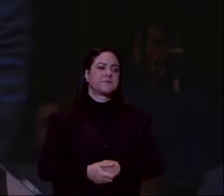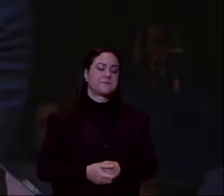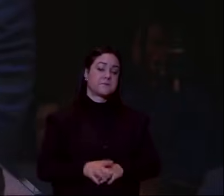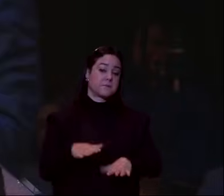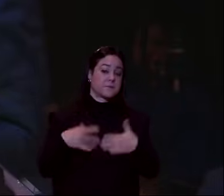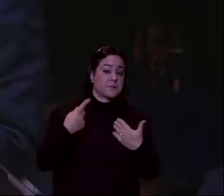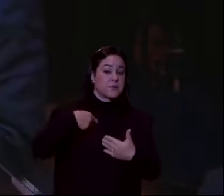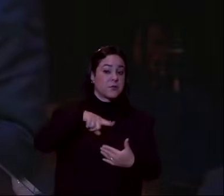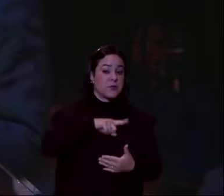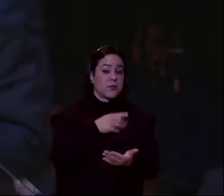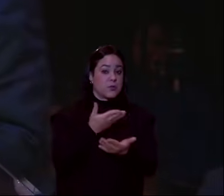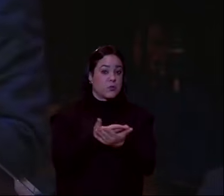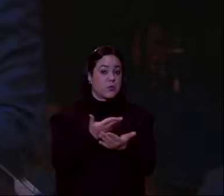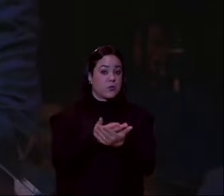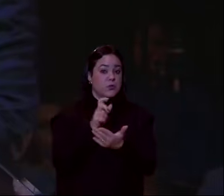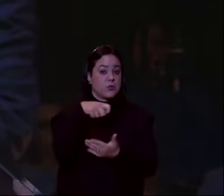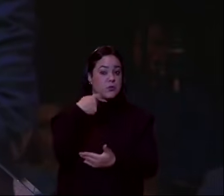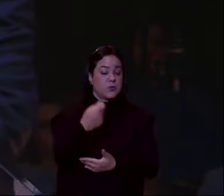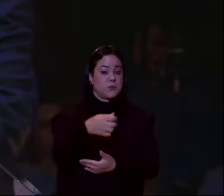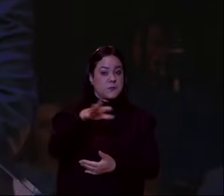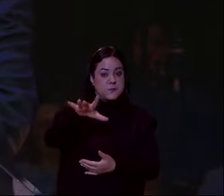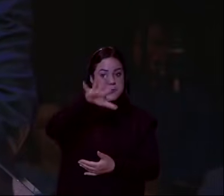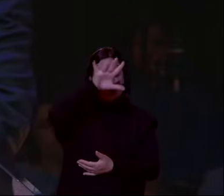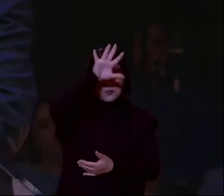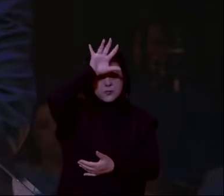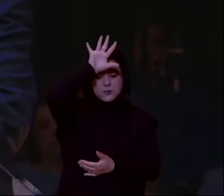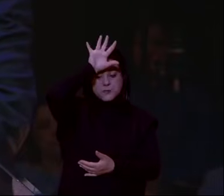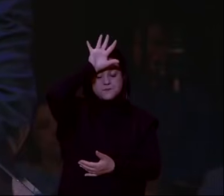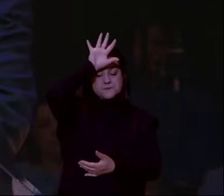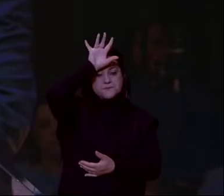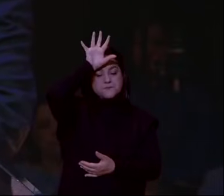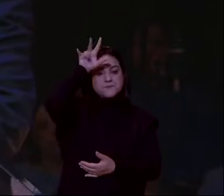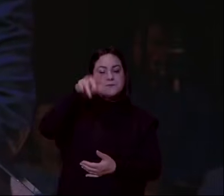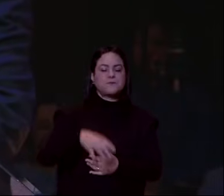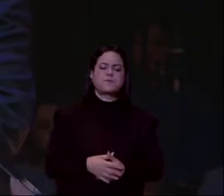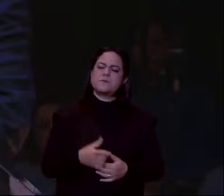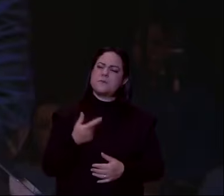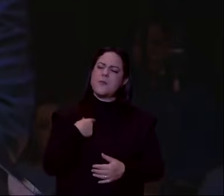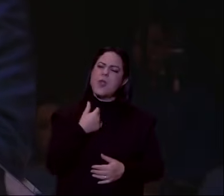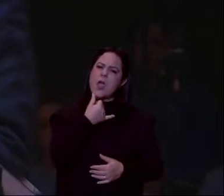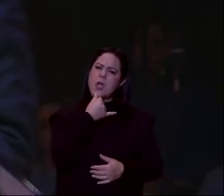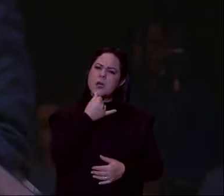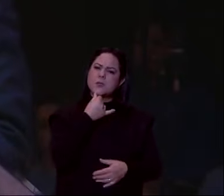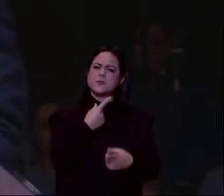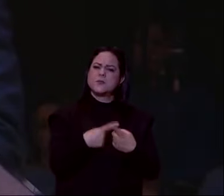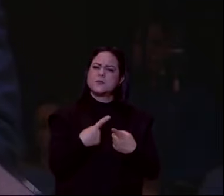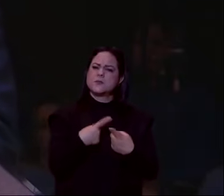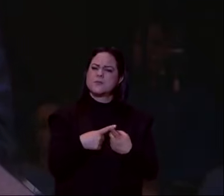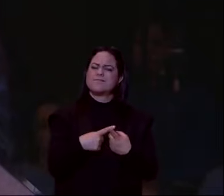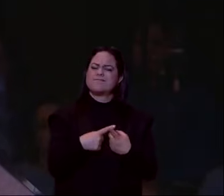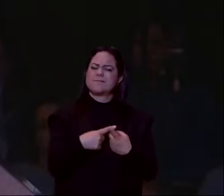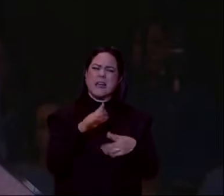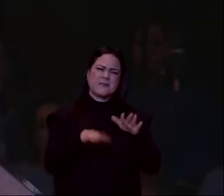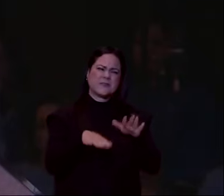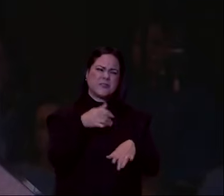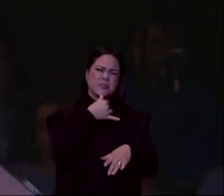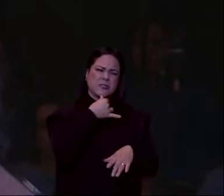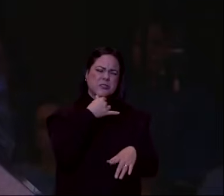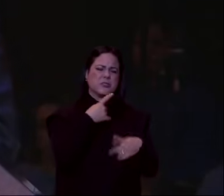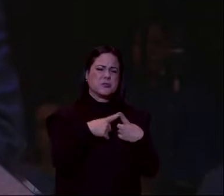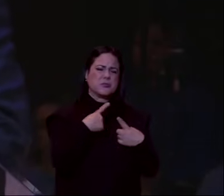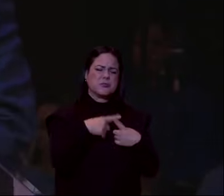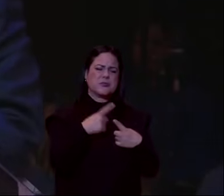Quando a gente estuda essa questão do Pentecostes, eu fico triste porque às vezes no